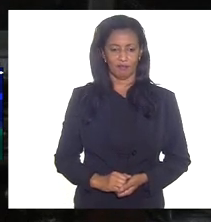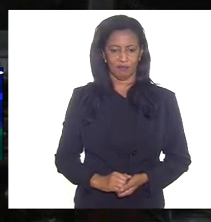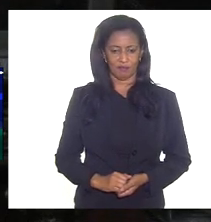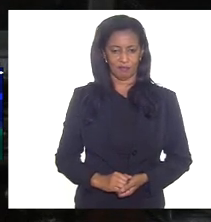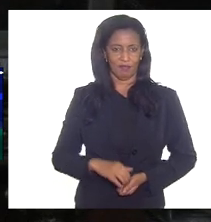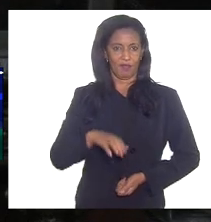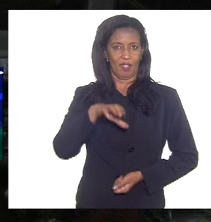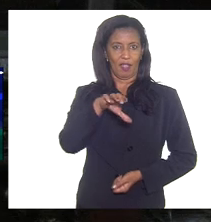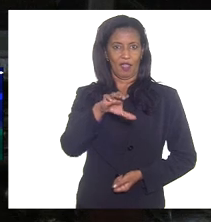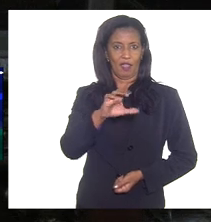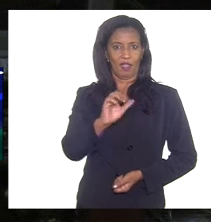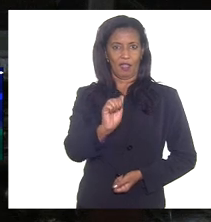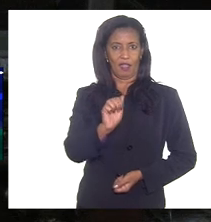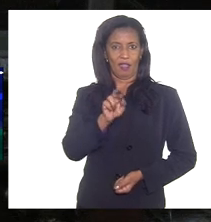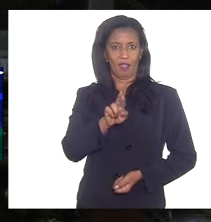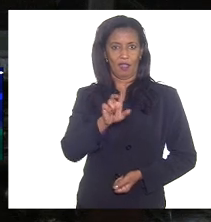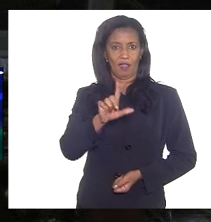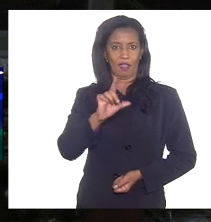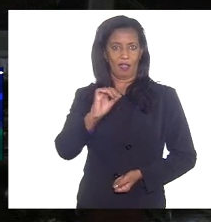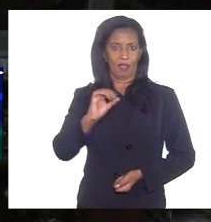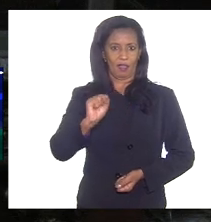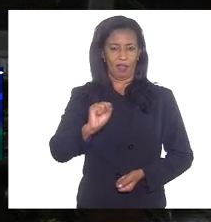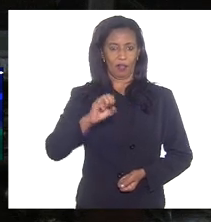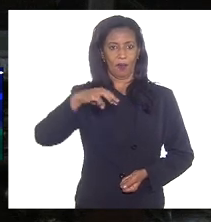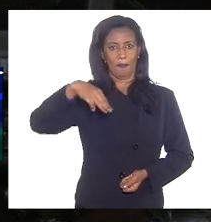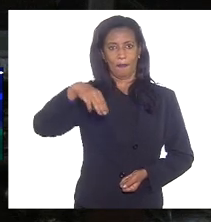Deputado Carlos Macedo.